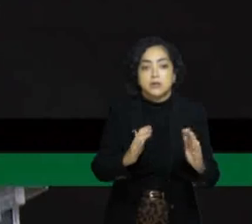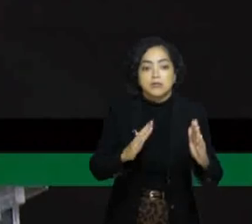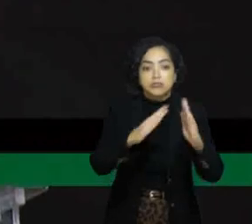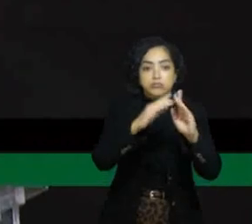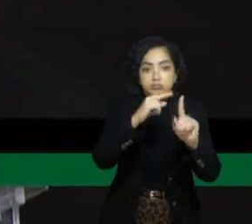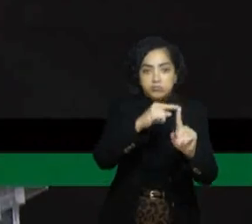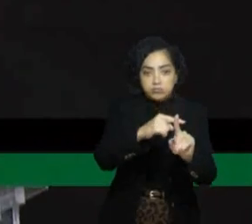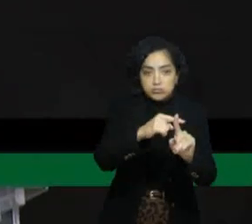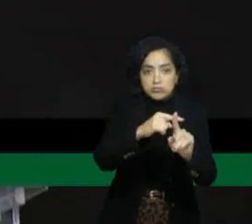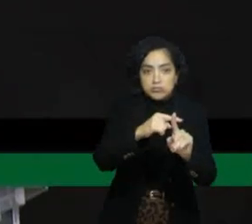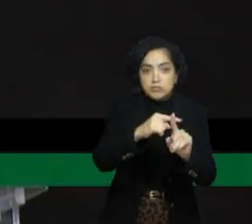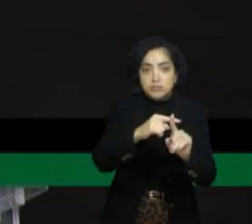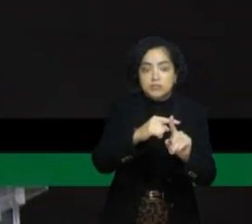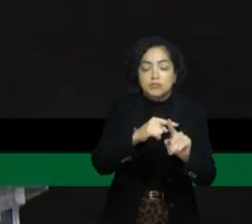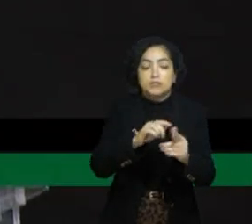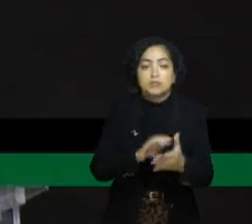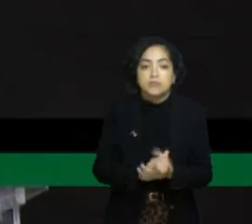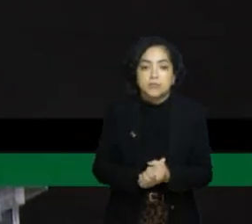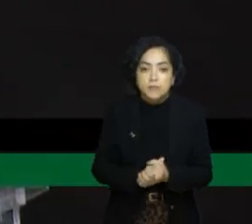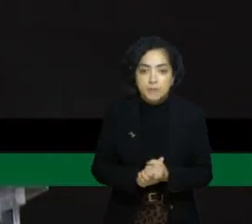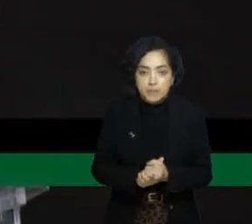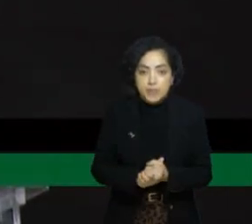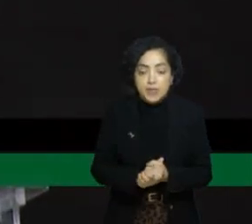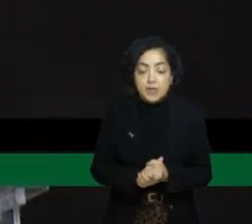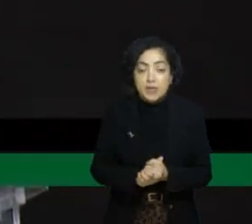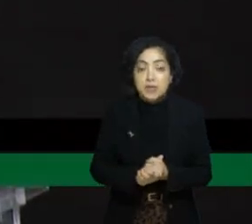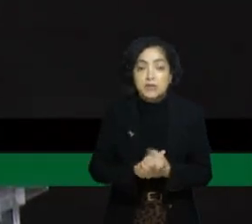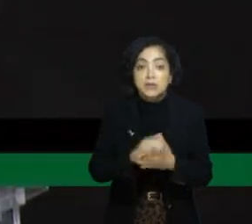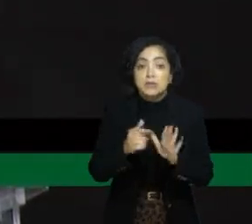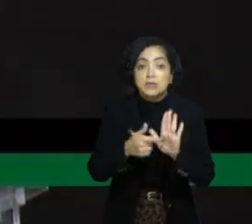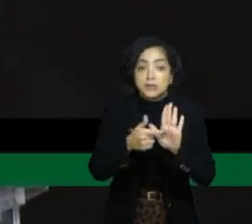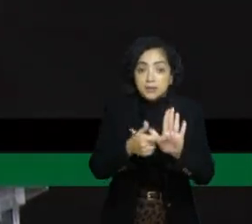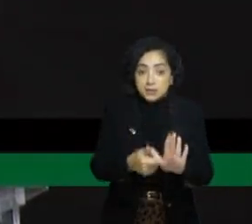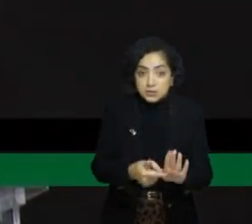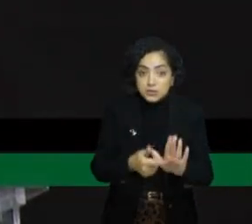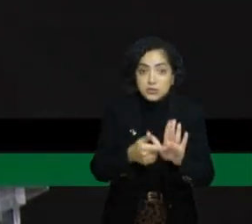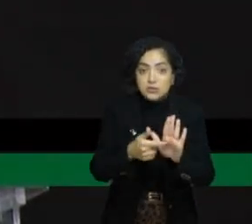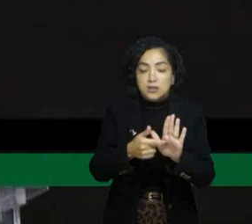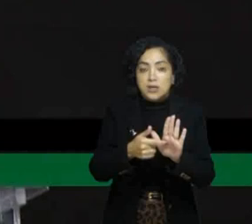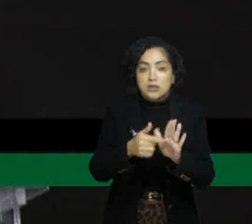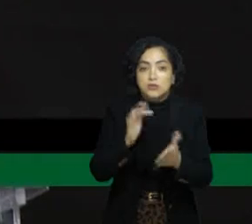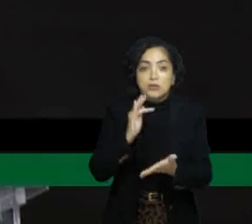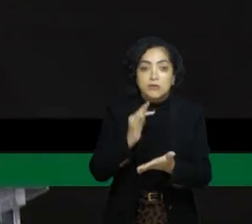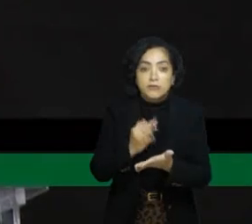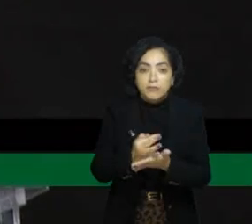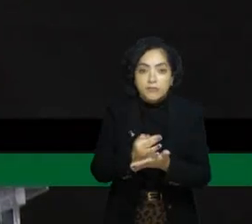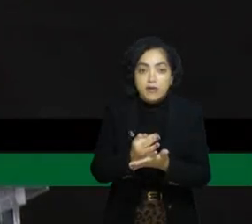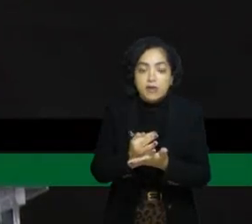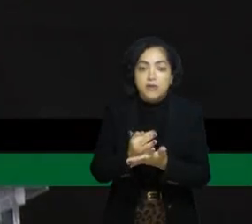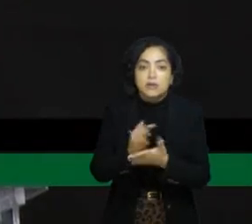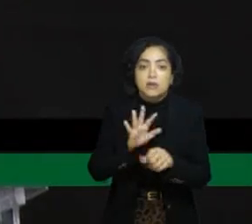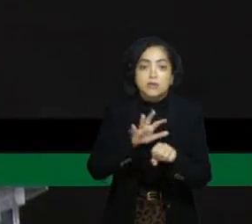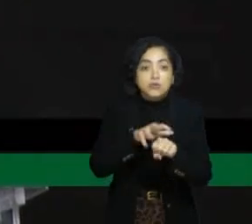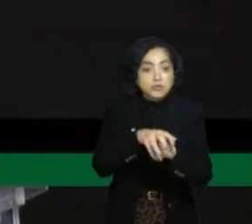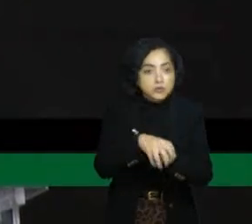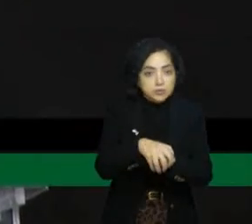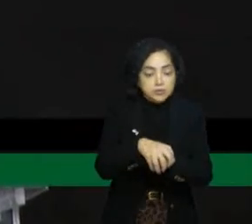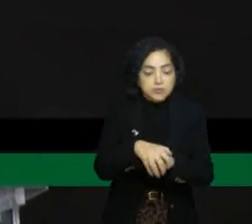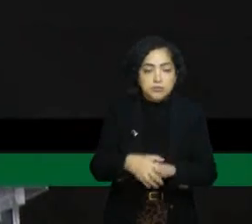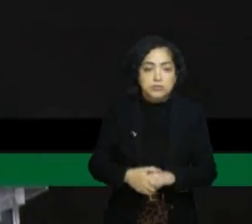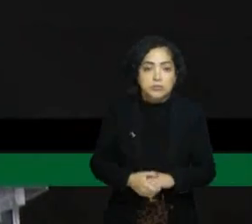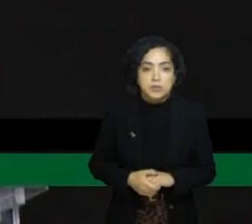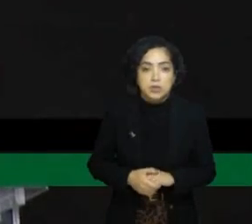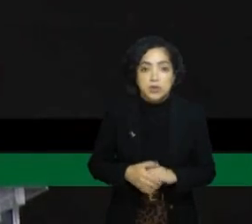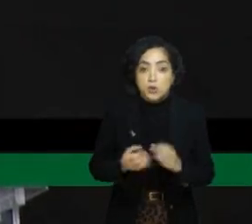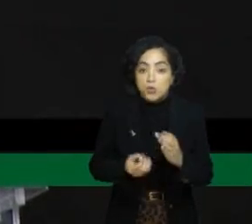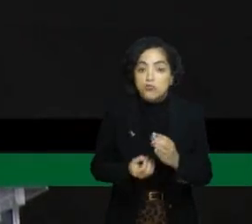em italiano é igrejinha, dedicado à fé desses bravos colonizadores. Quando